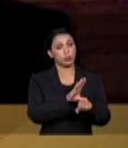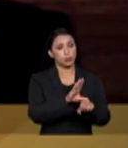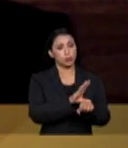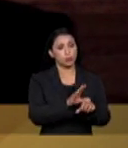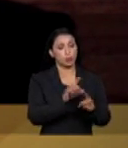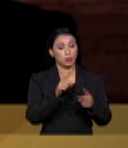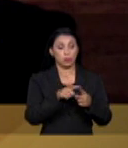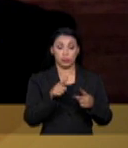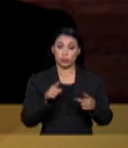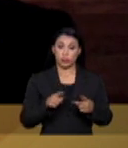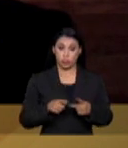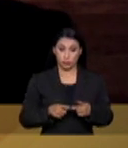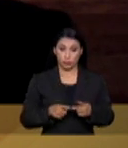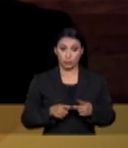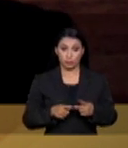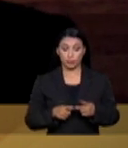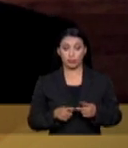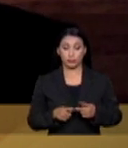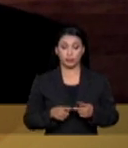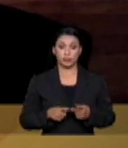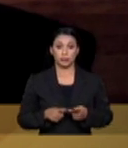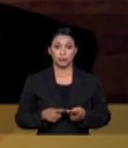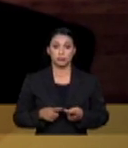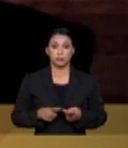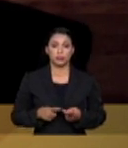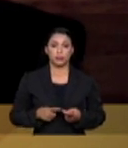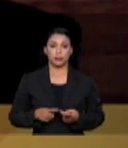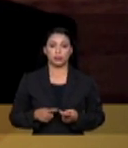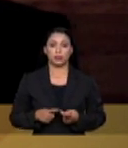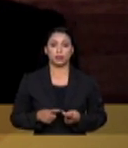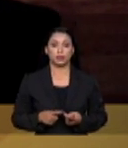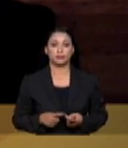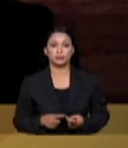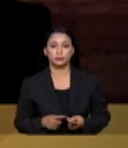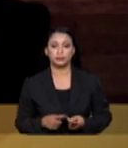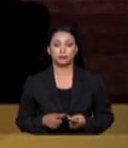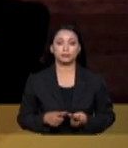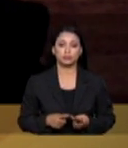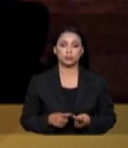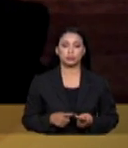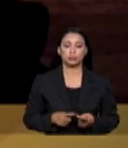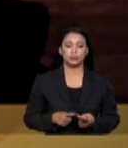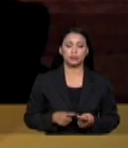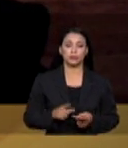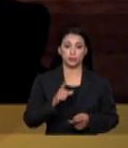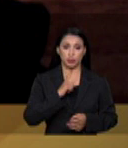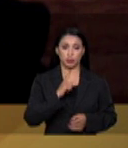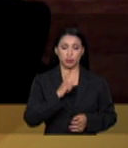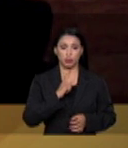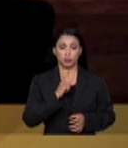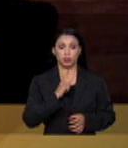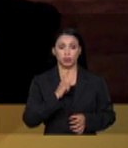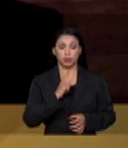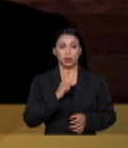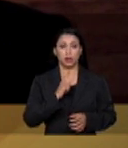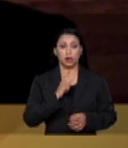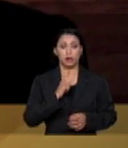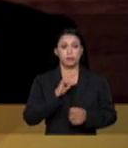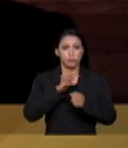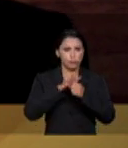duas circunstâncias aptas a essa caracterização do renitente esbulho